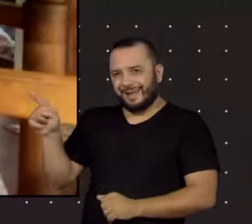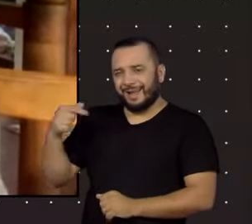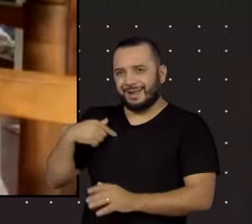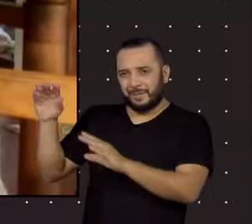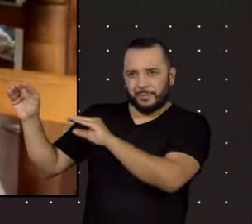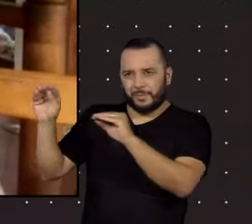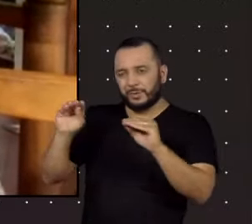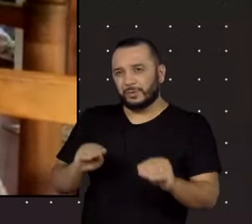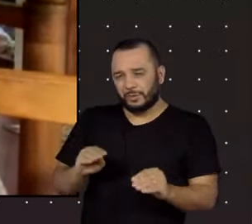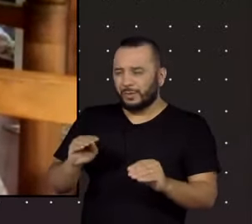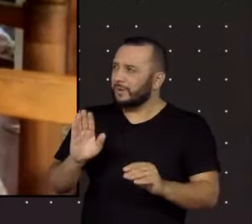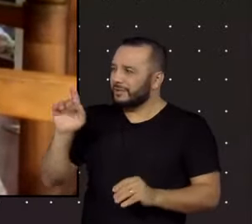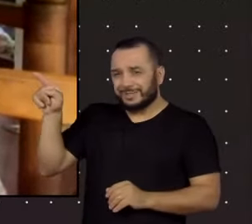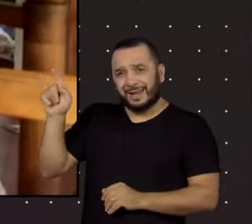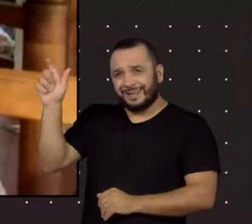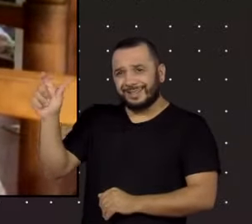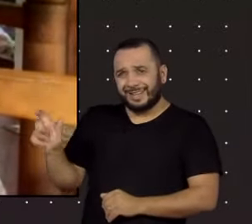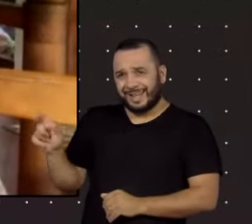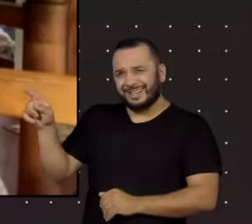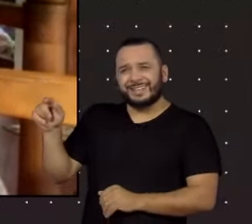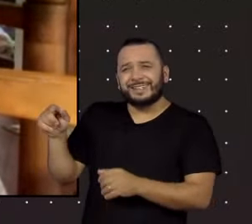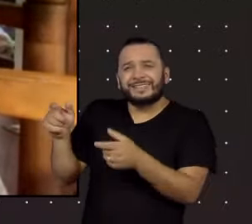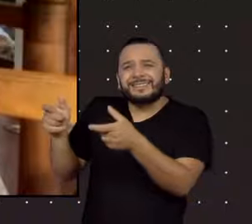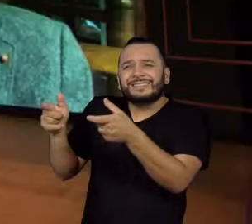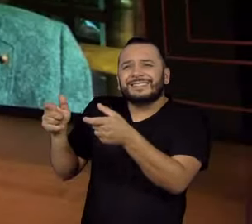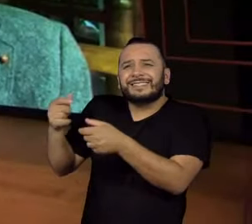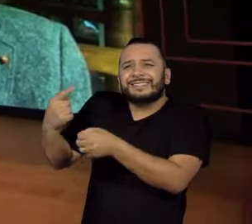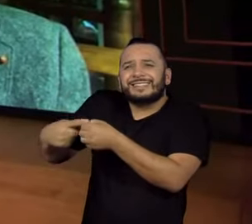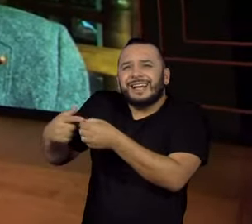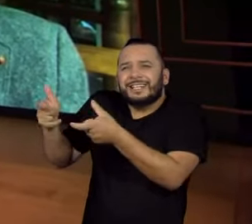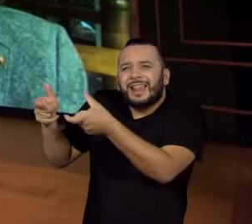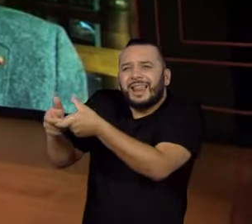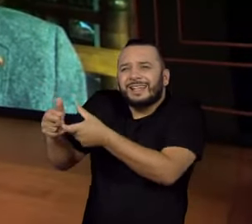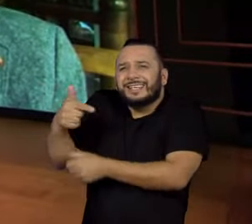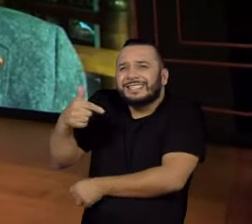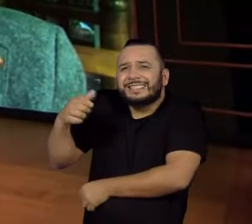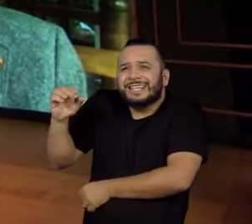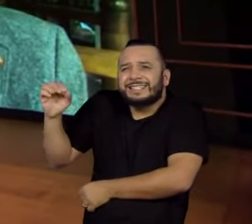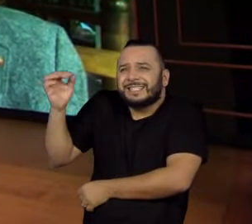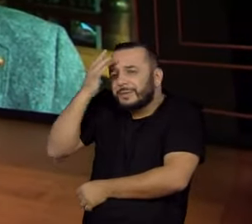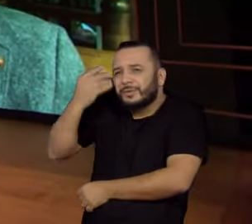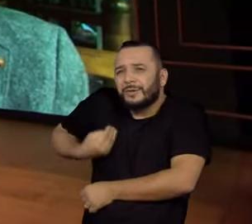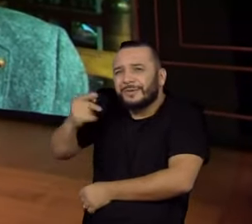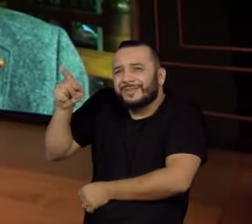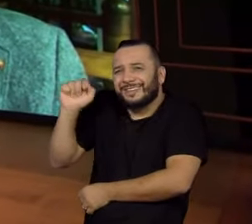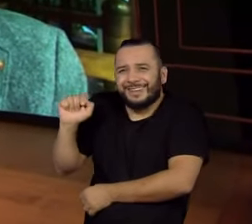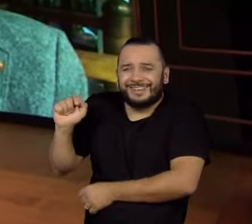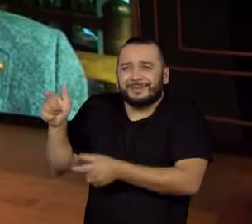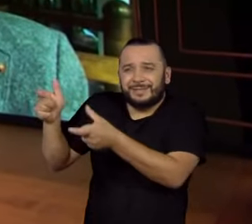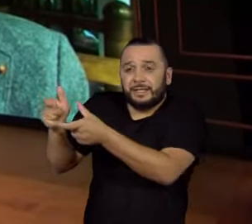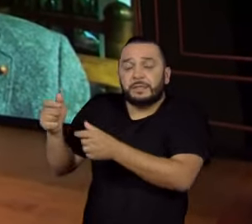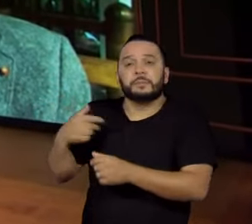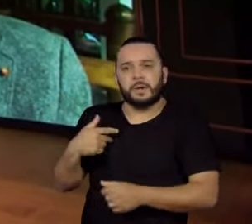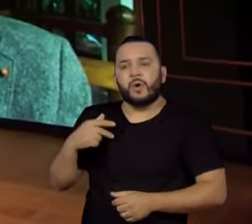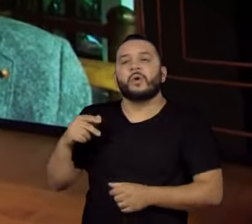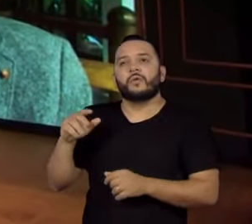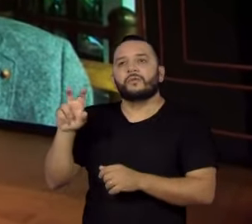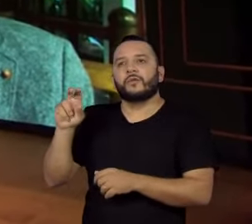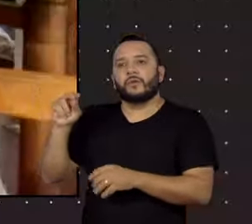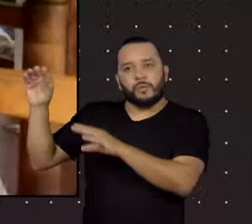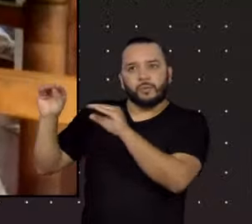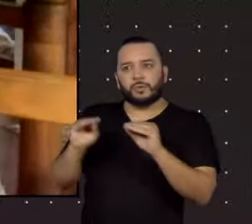que eu esteve visitando até há pouco tempo, lá de 700 habitantes, chegou aqui no início do século passado e foi ser um maquinista de estrada de